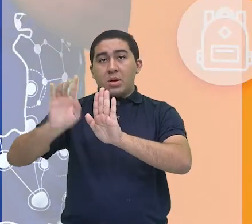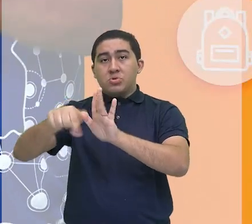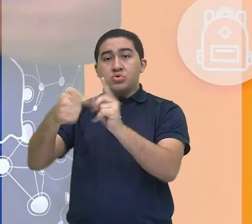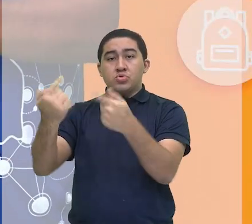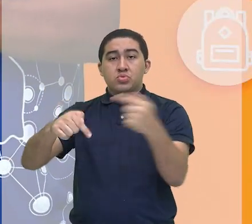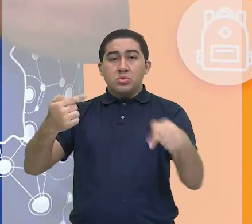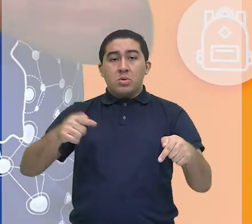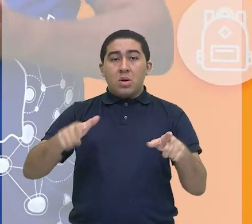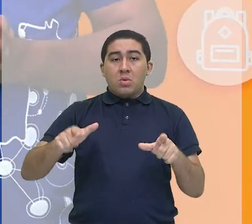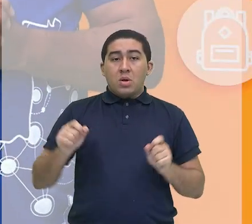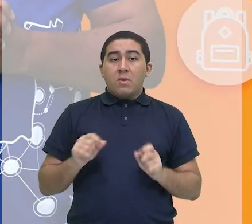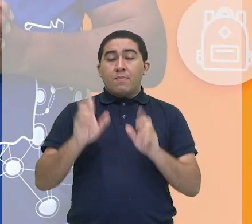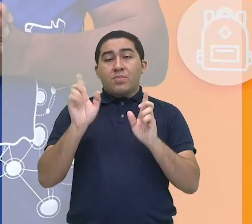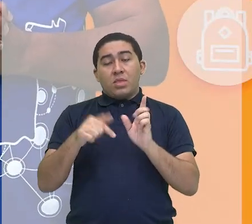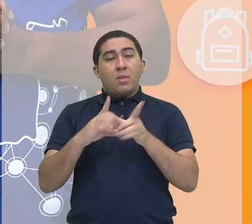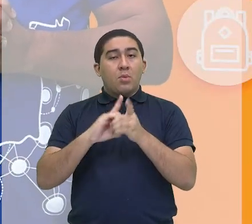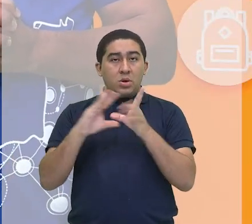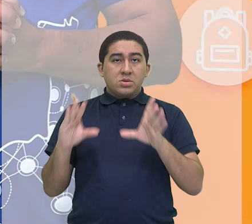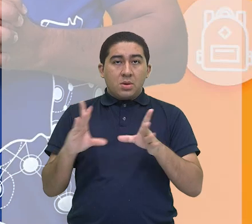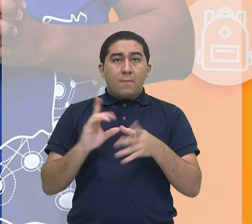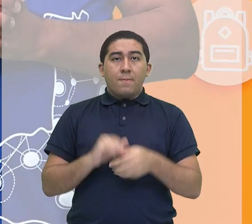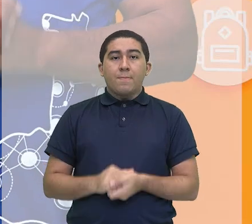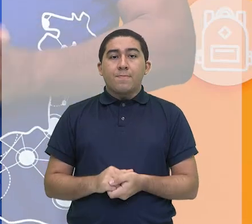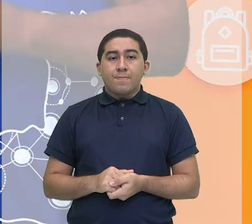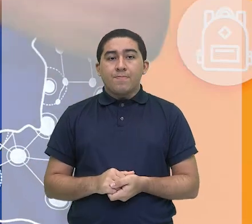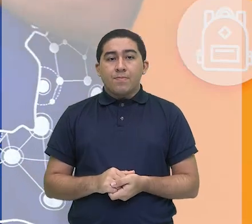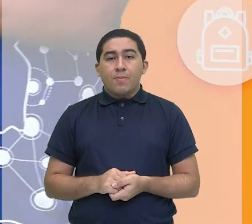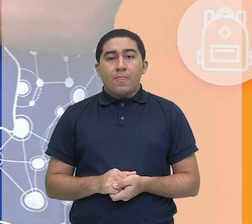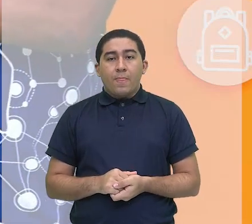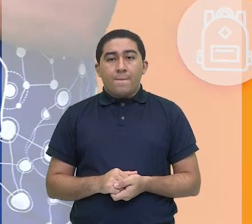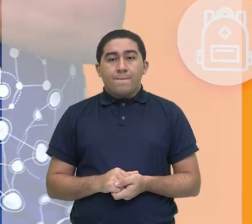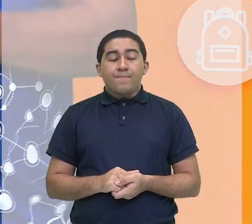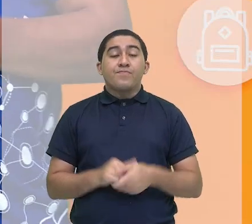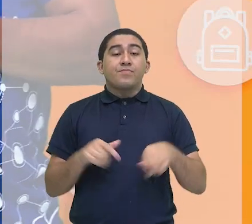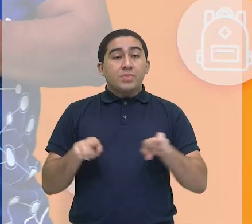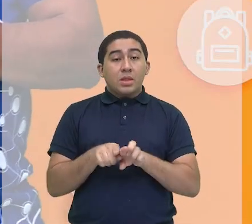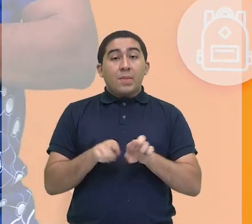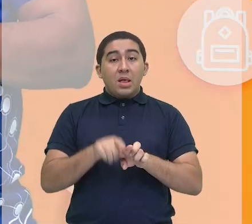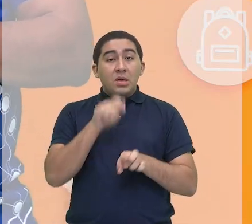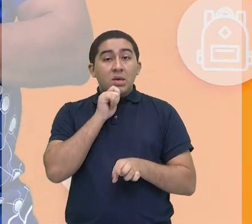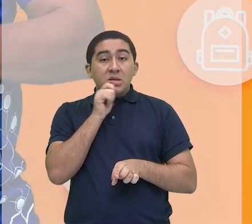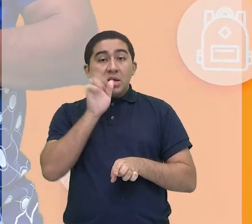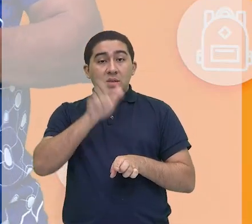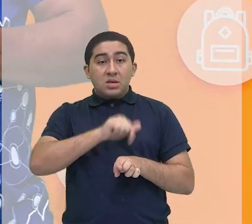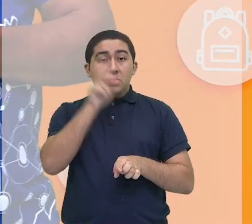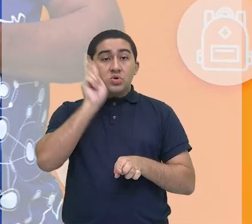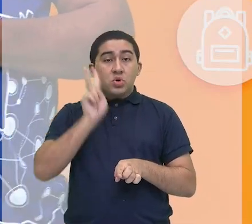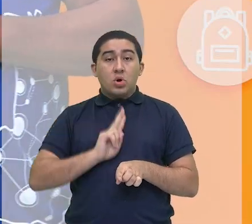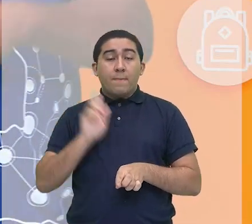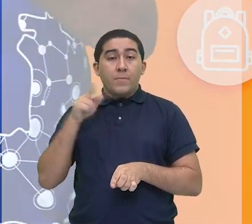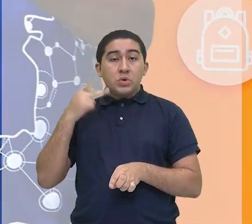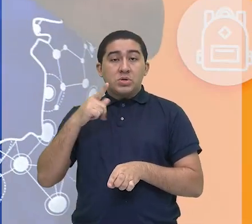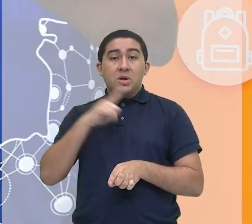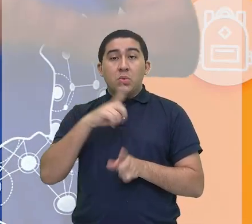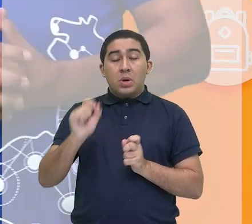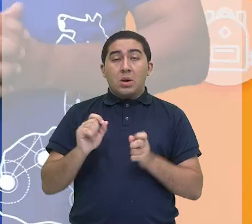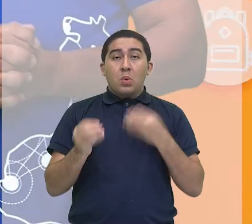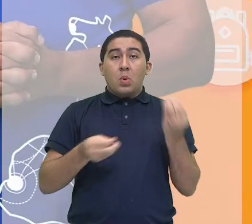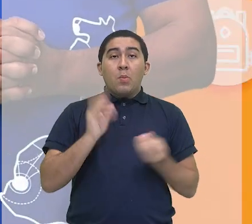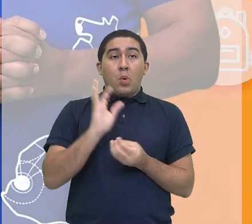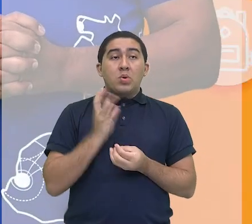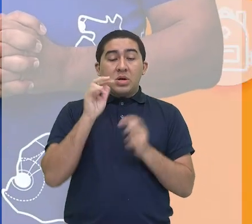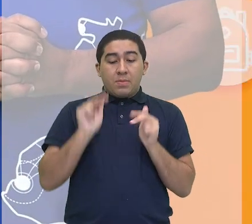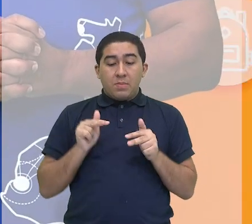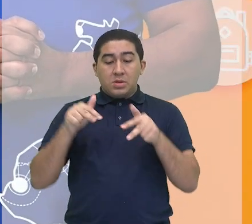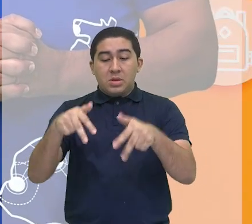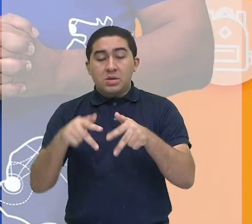é a questão democrática, né? Ainda dentro dessa história política, nós temos também os impactos, né? Ou o impacto da